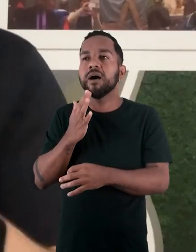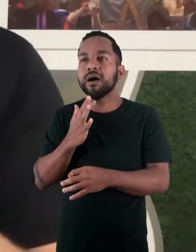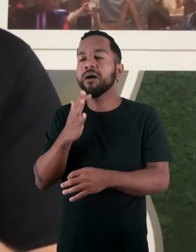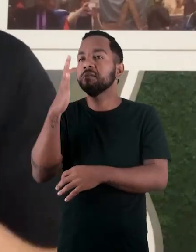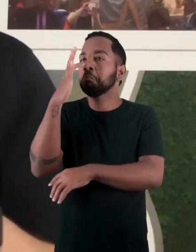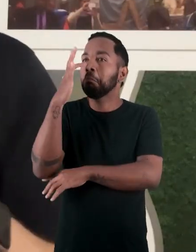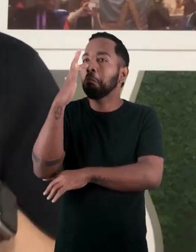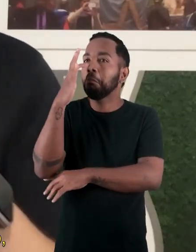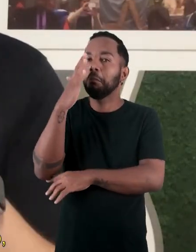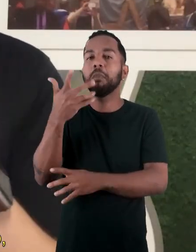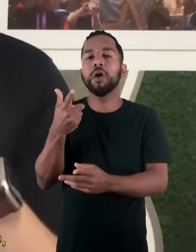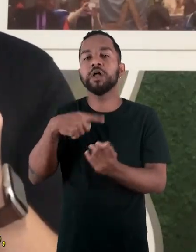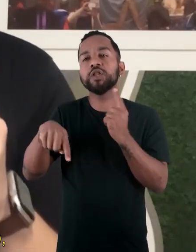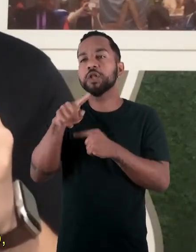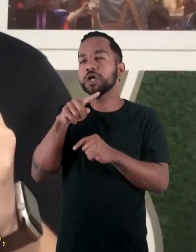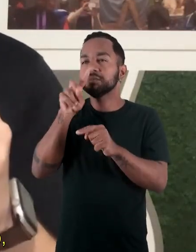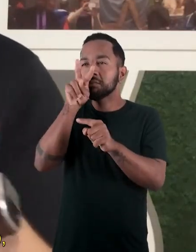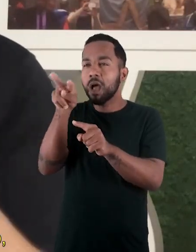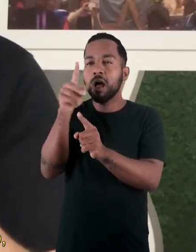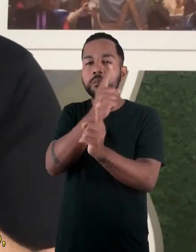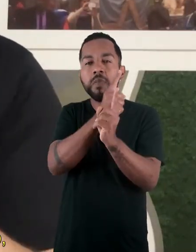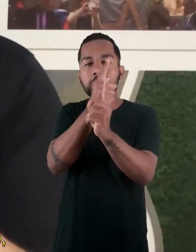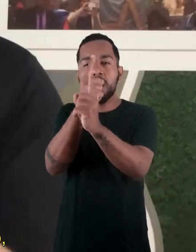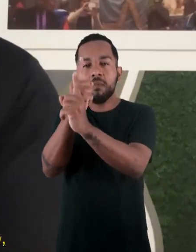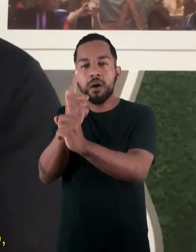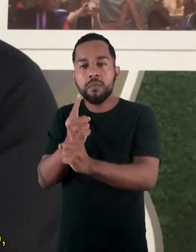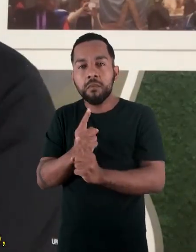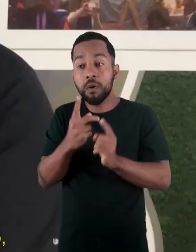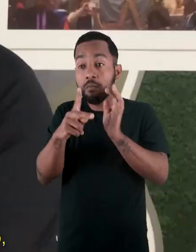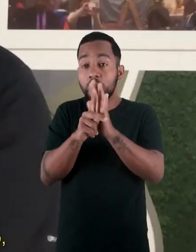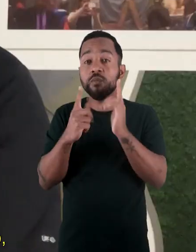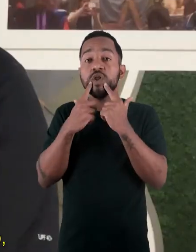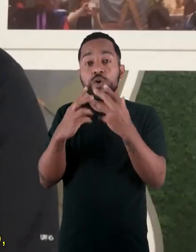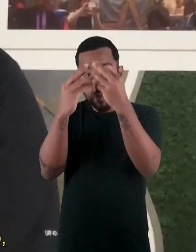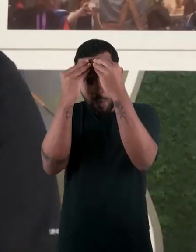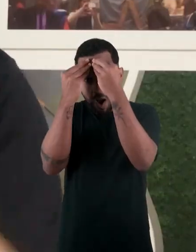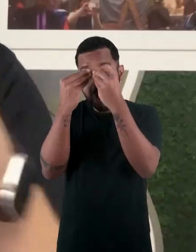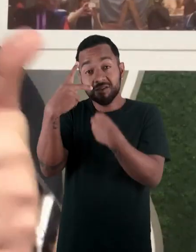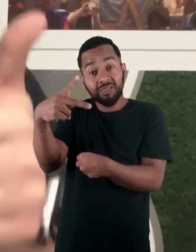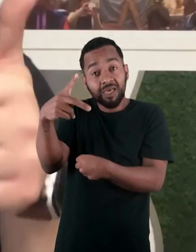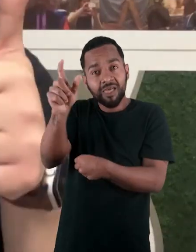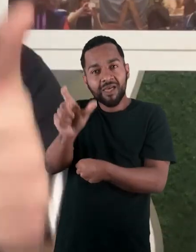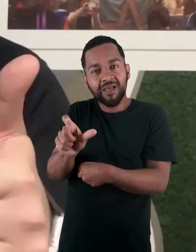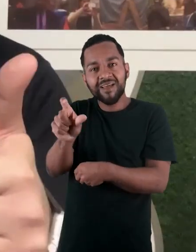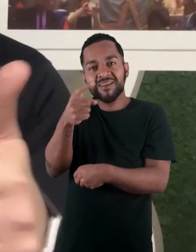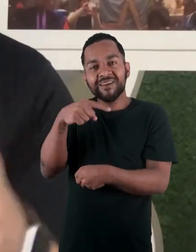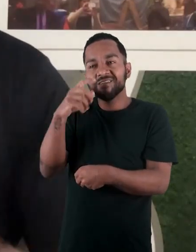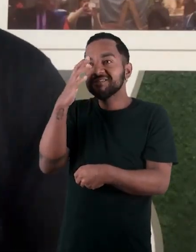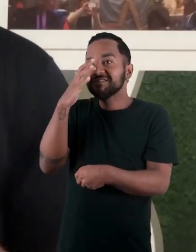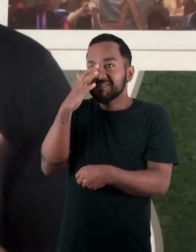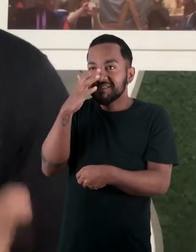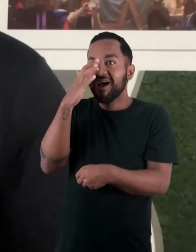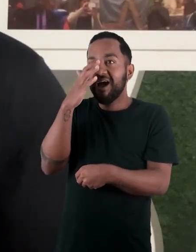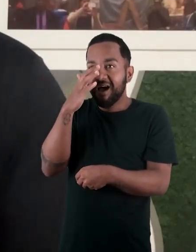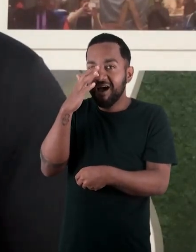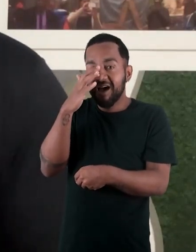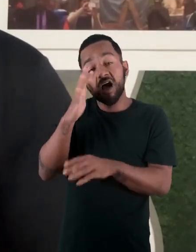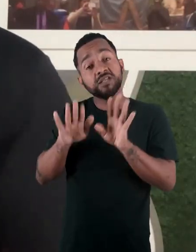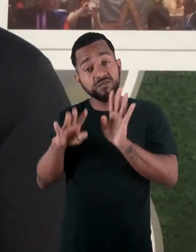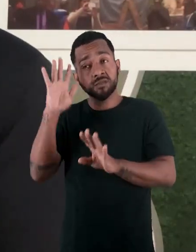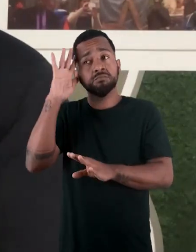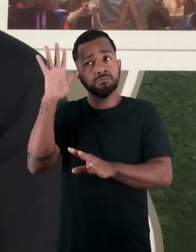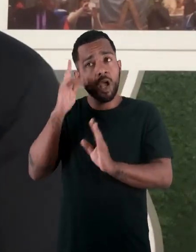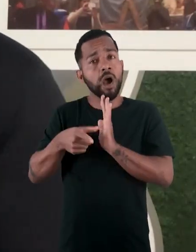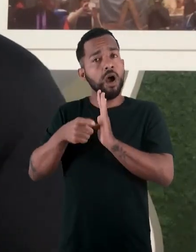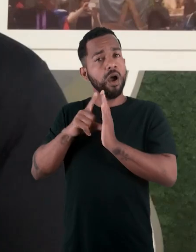atenção, escuta mais. A gente começa a identificar as linguagens de comunicação do outro, que às vezes é pensado, às vezes é intuitivo, às vezes